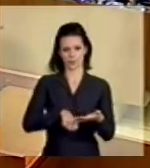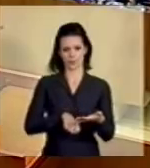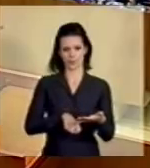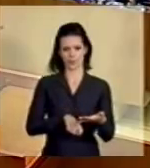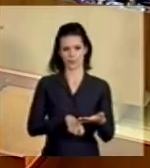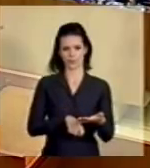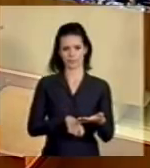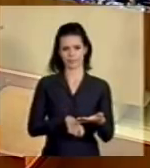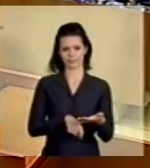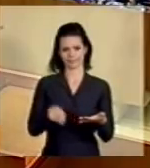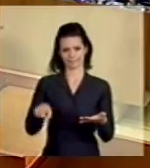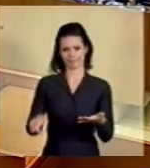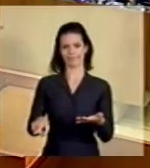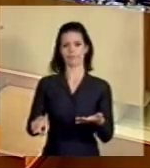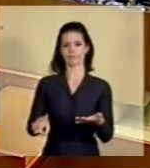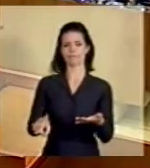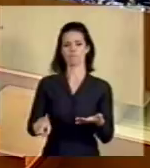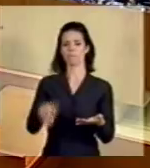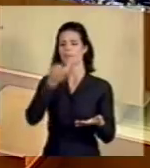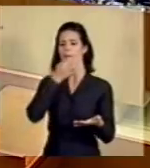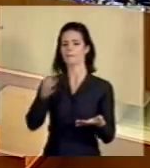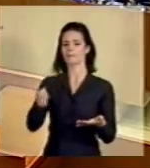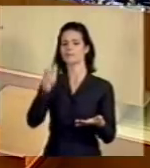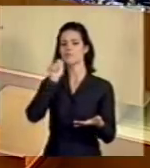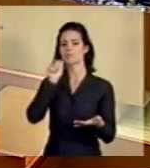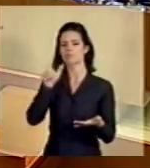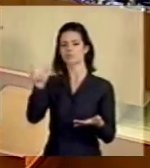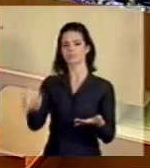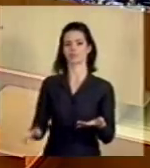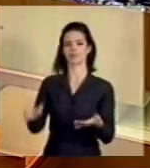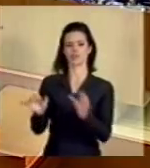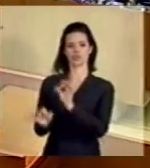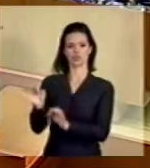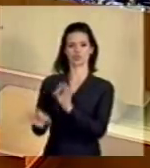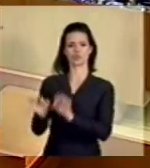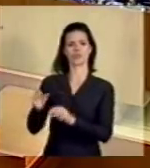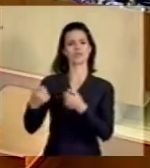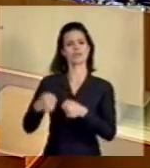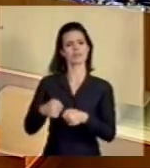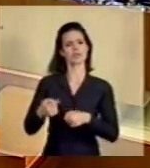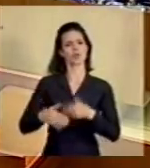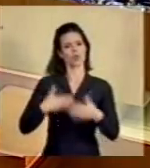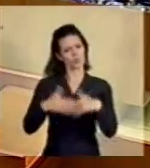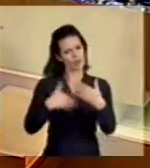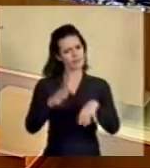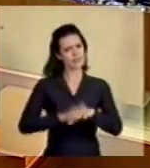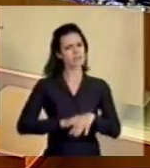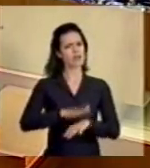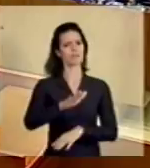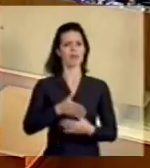a lição da eminente jurista, em que ela mostra que é preciso avançar um pouco